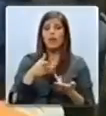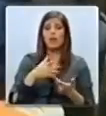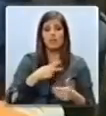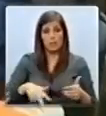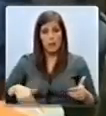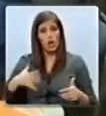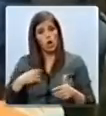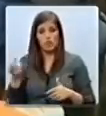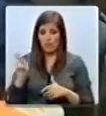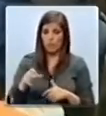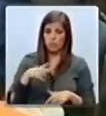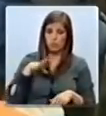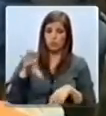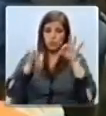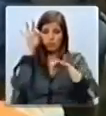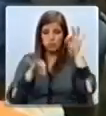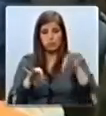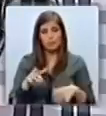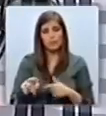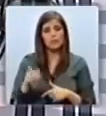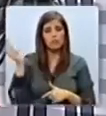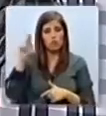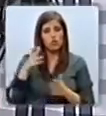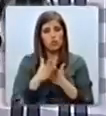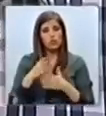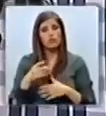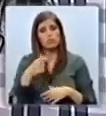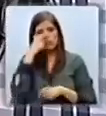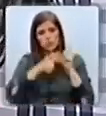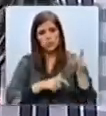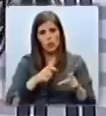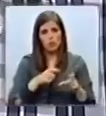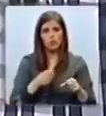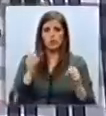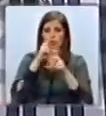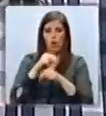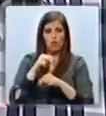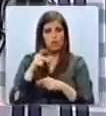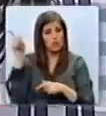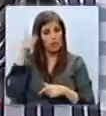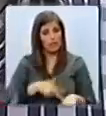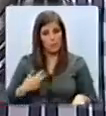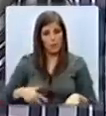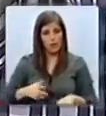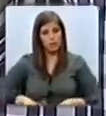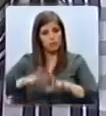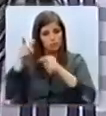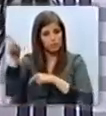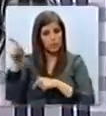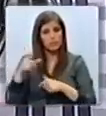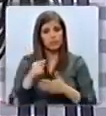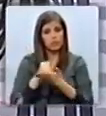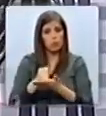bring students, we bring new people in Copenhagen, and we have great success with them. They